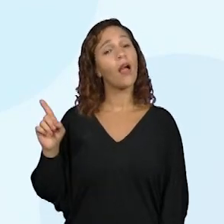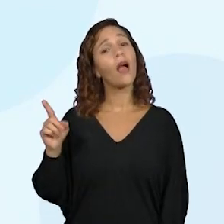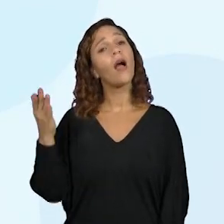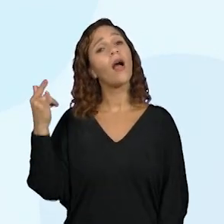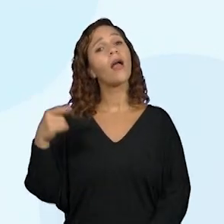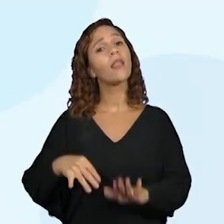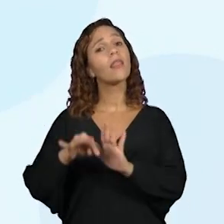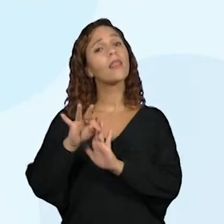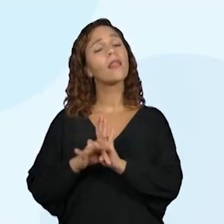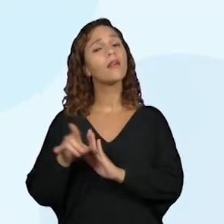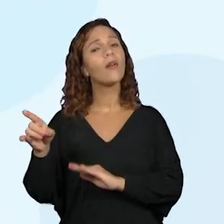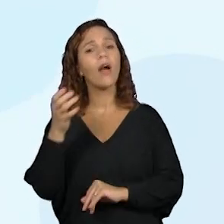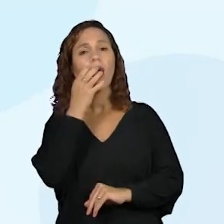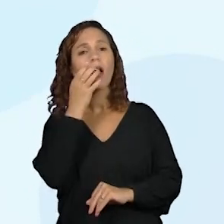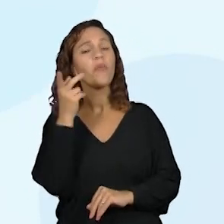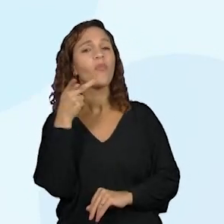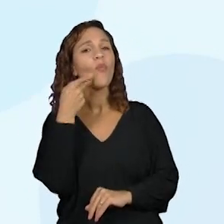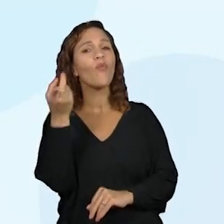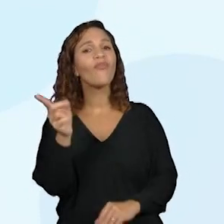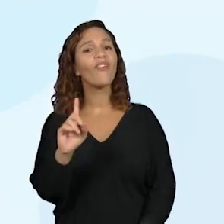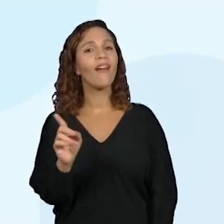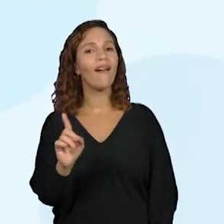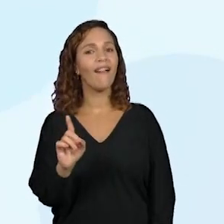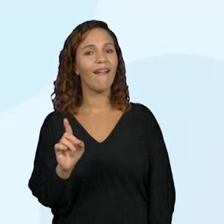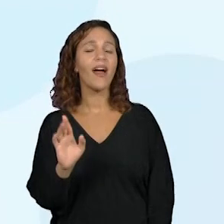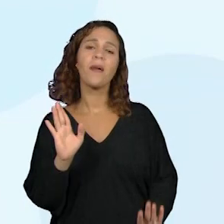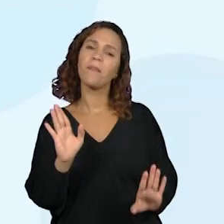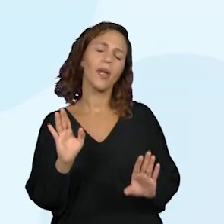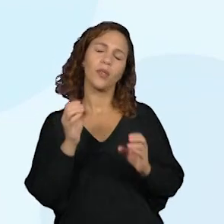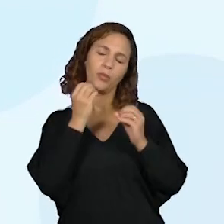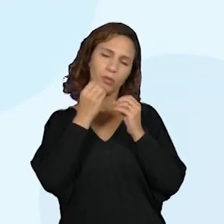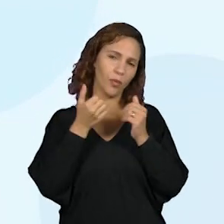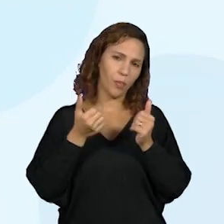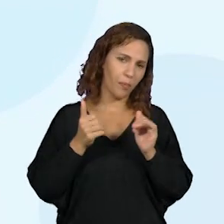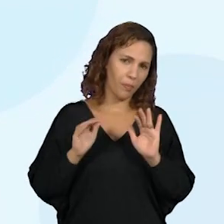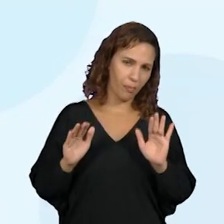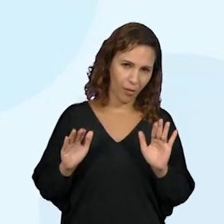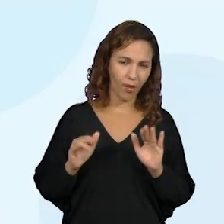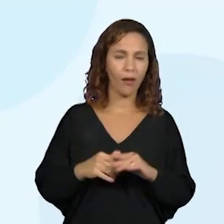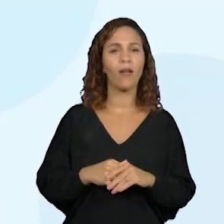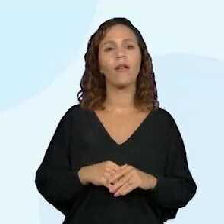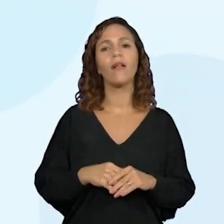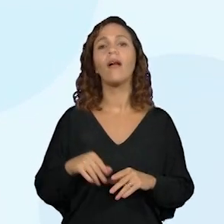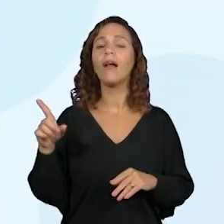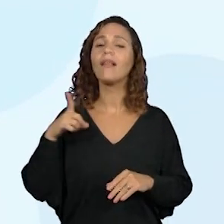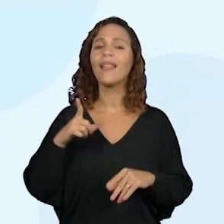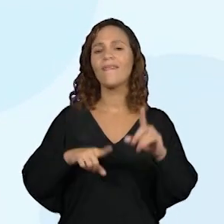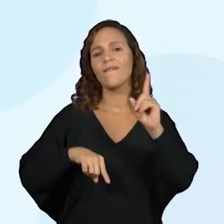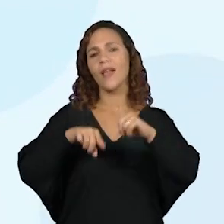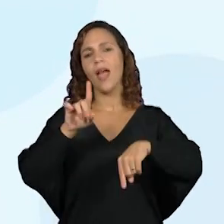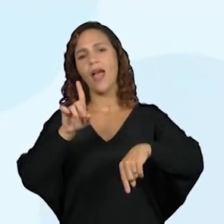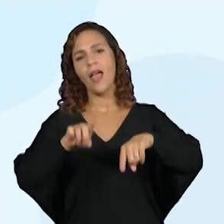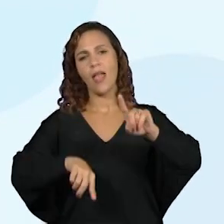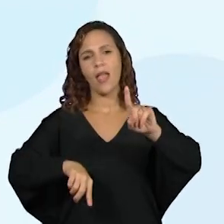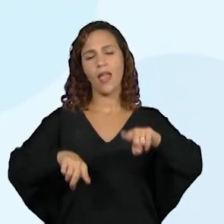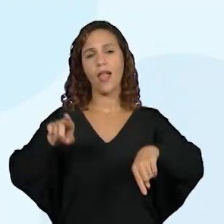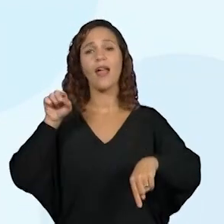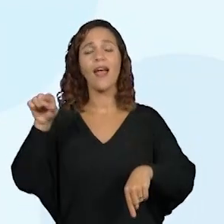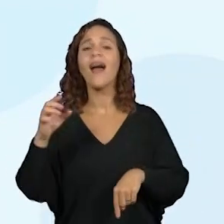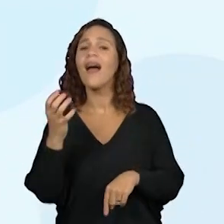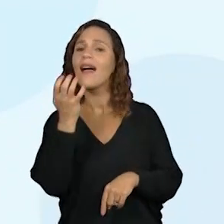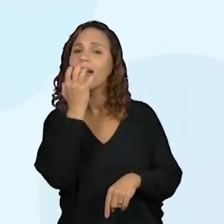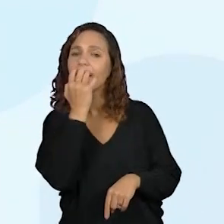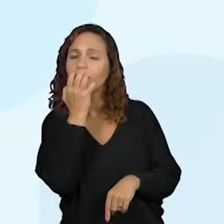tinha lá no texto do cão É verdade mas tudo bem Porque isso é uma coisa que varia muito da